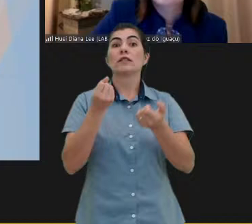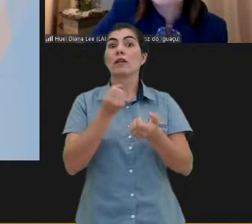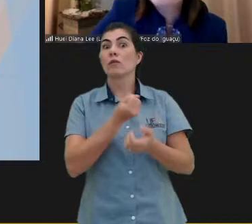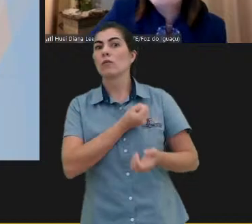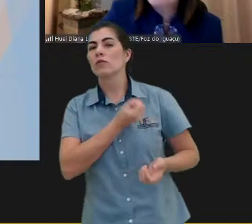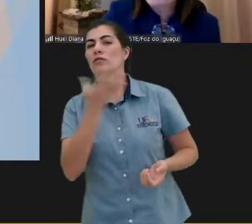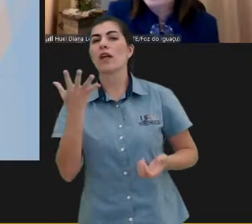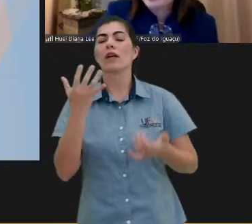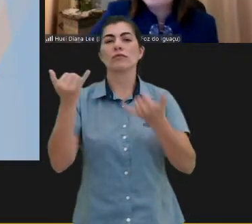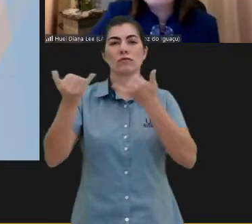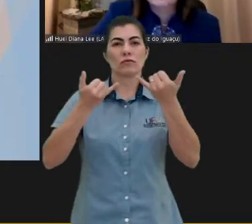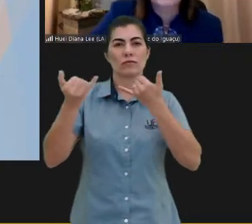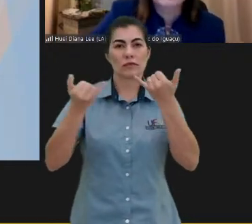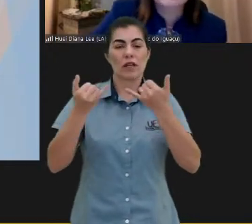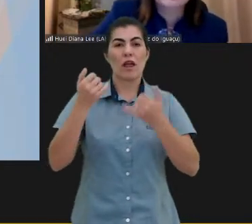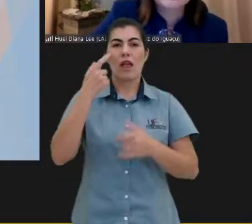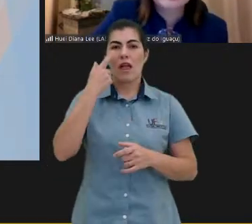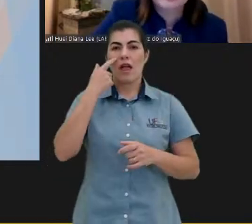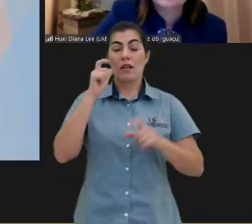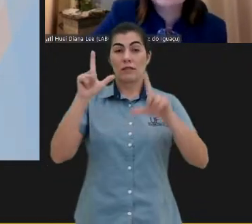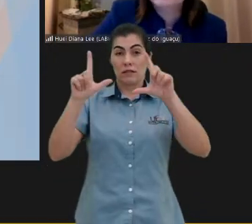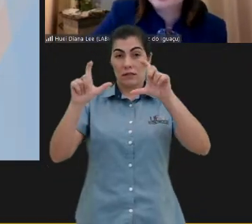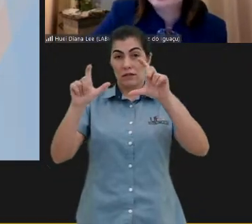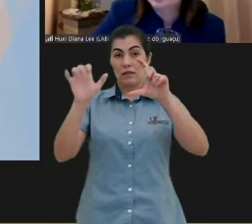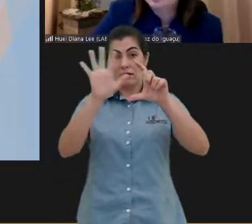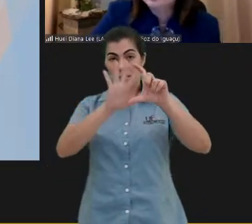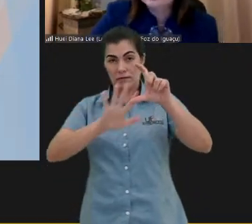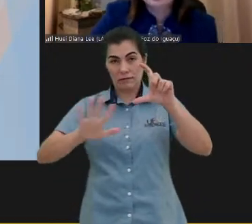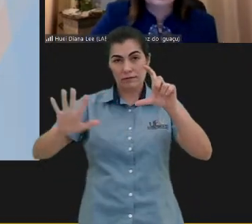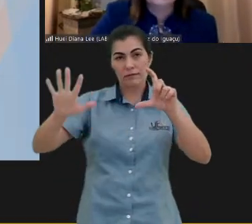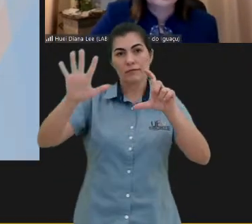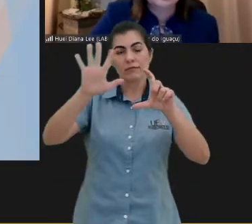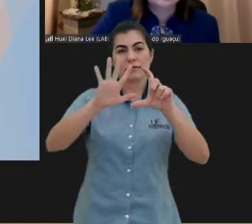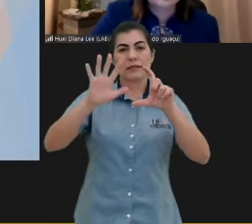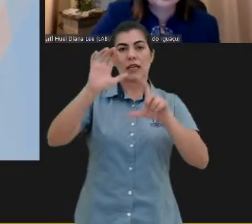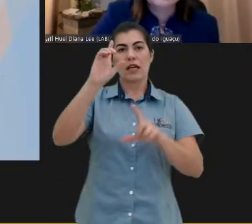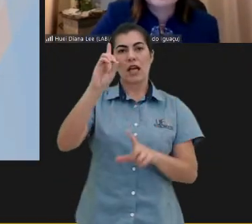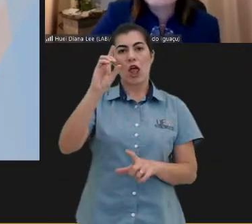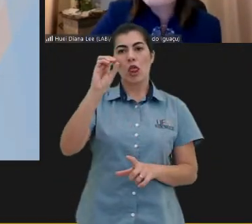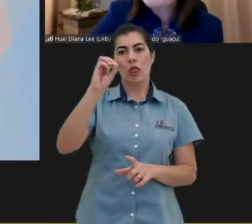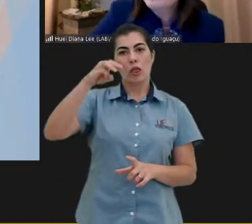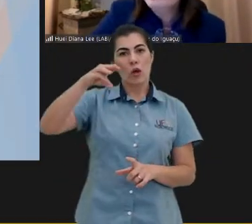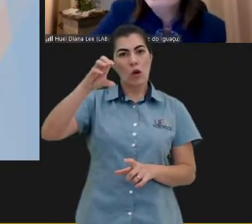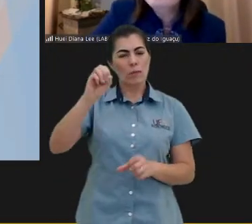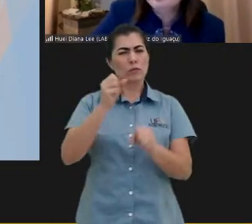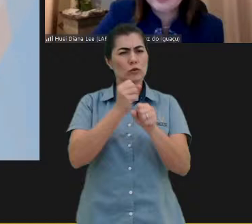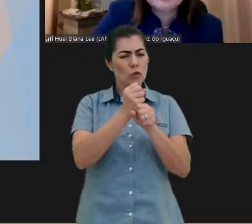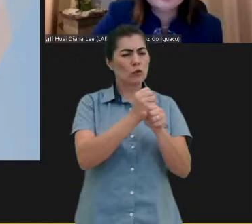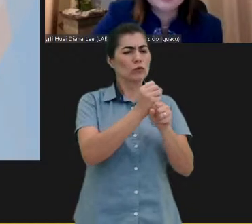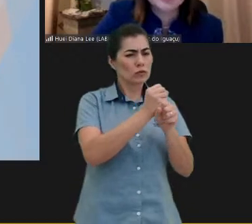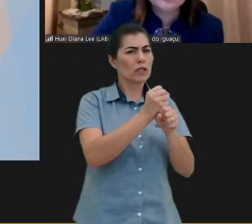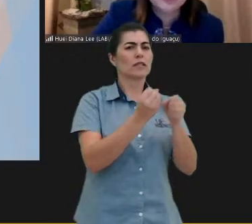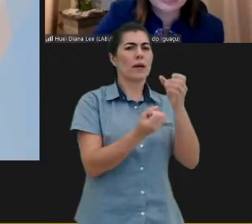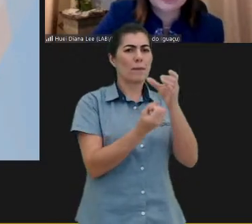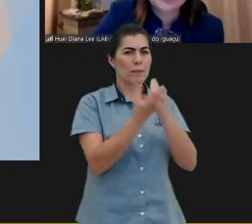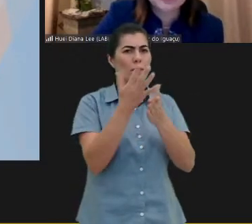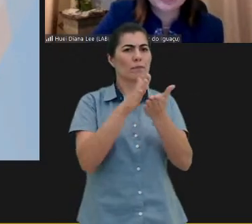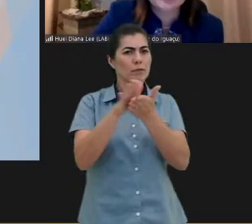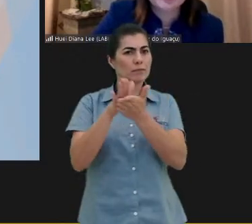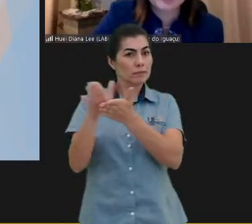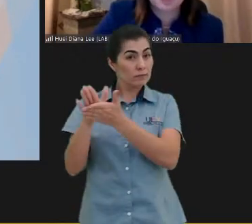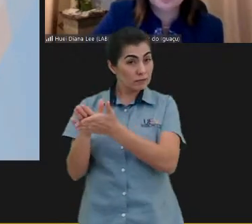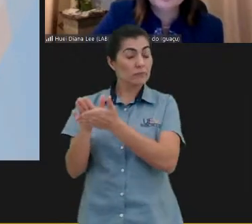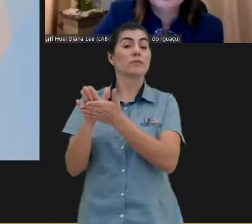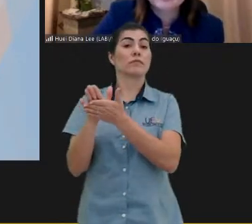Esse é um infográfico que é publicado pela Domo todos os anos, e esse é o mais recente infográfico